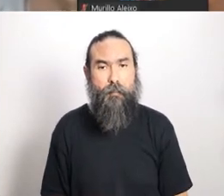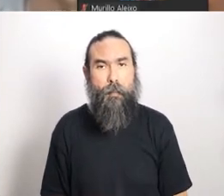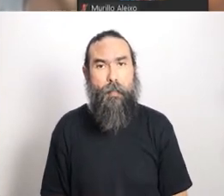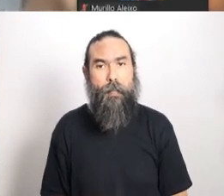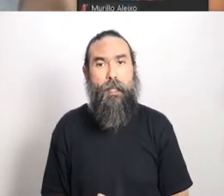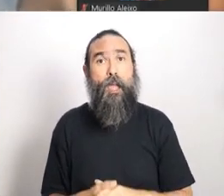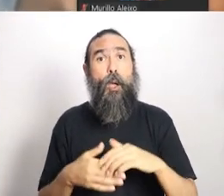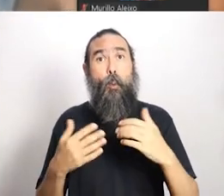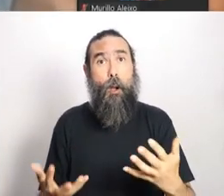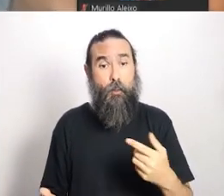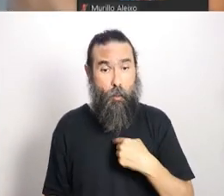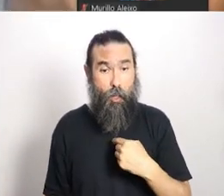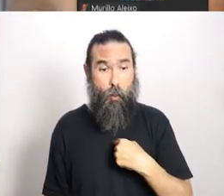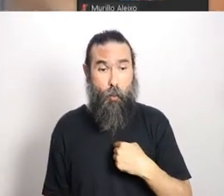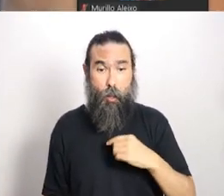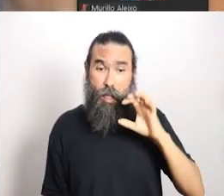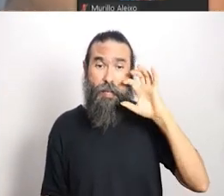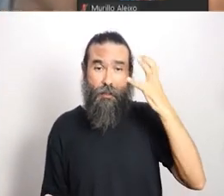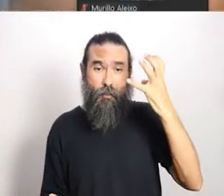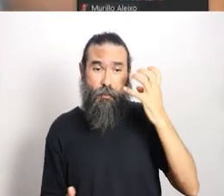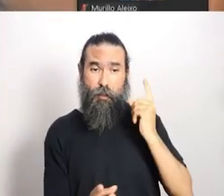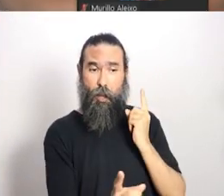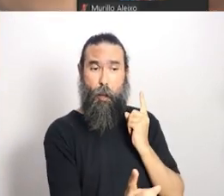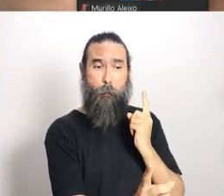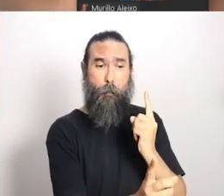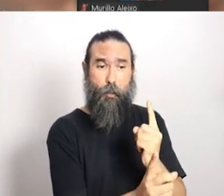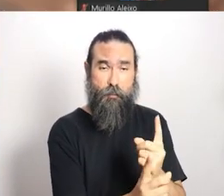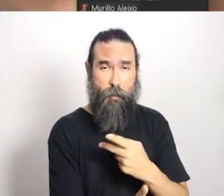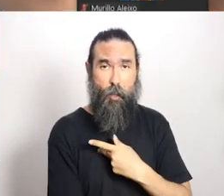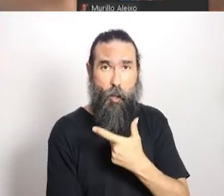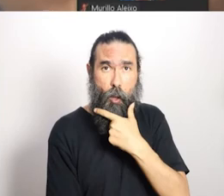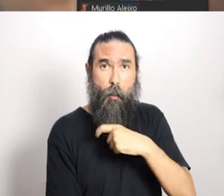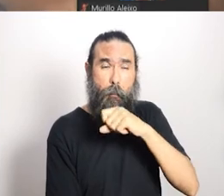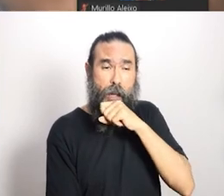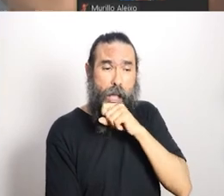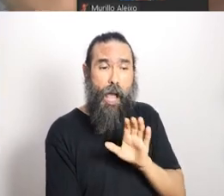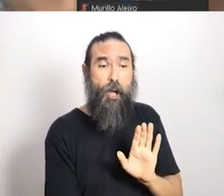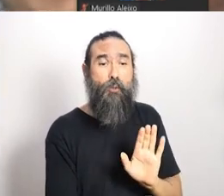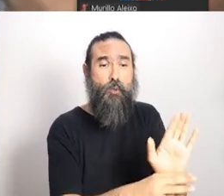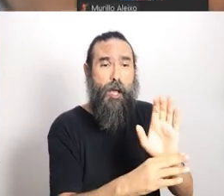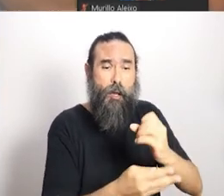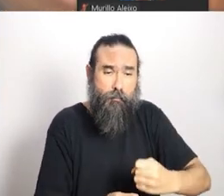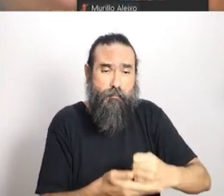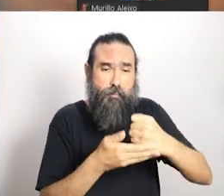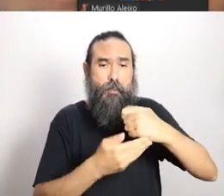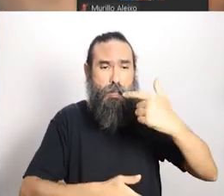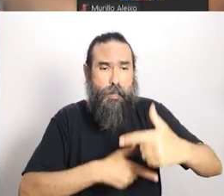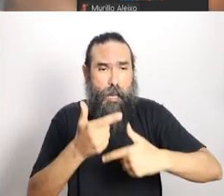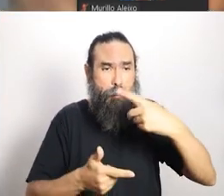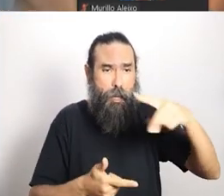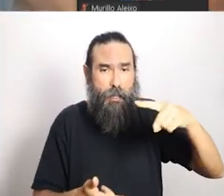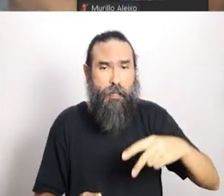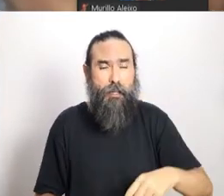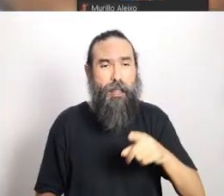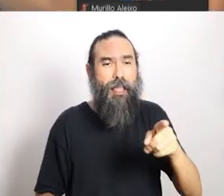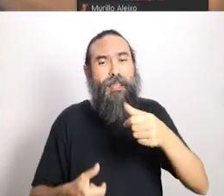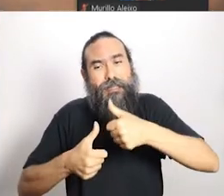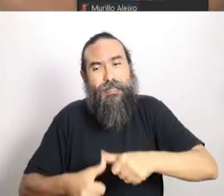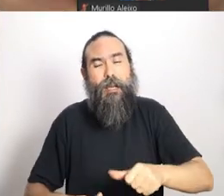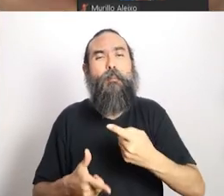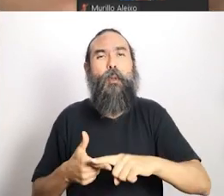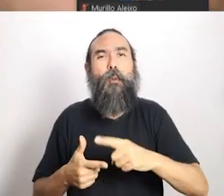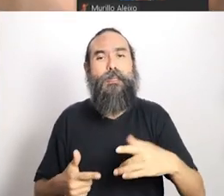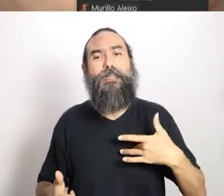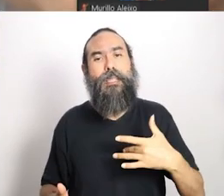eu me aproximei para ajudá-lo, foi um momento muito importante da nossa vida. Meu pai enfrentava um problema